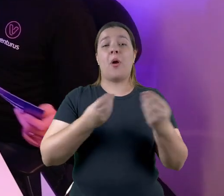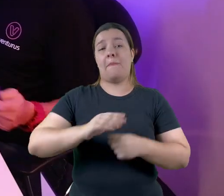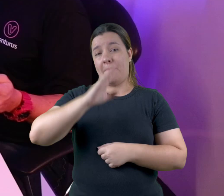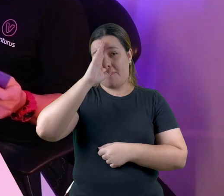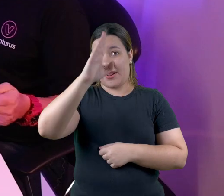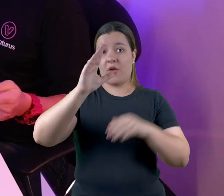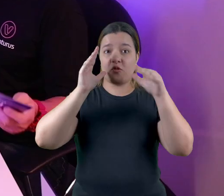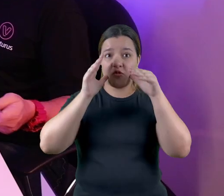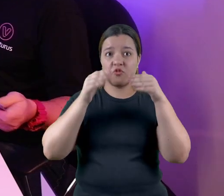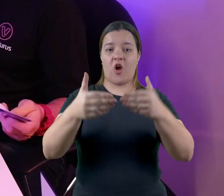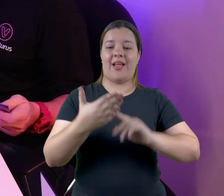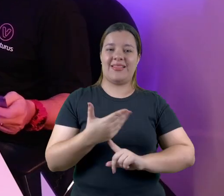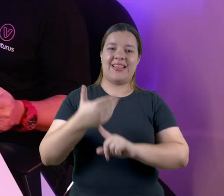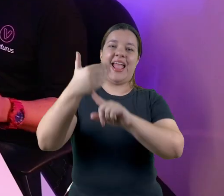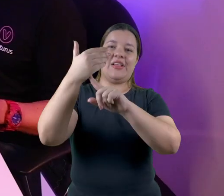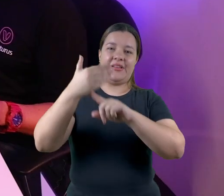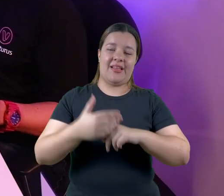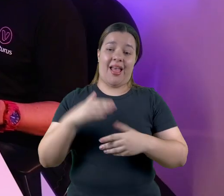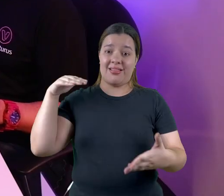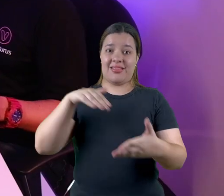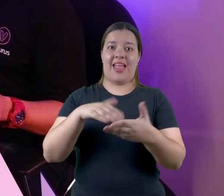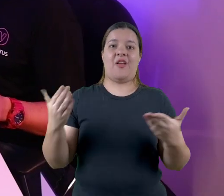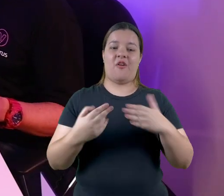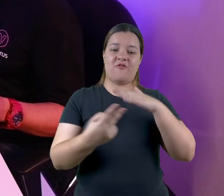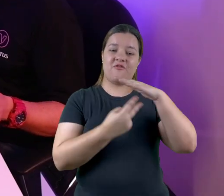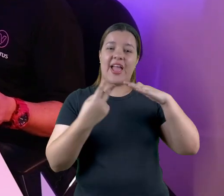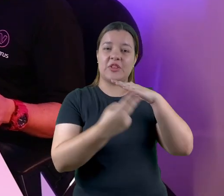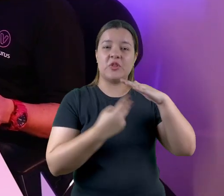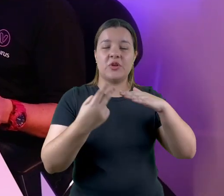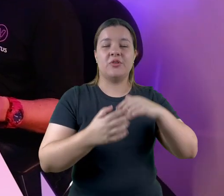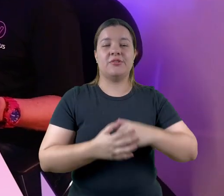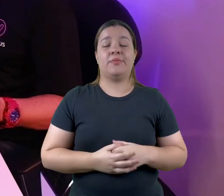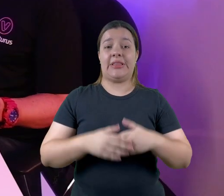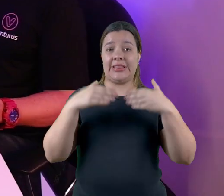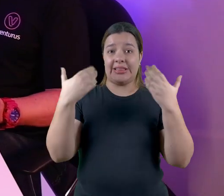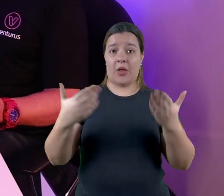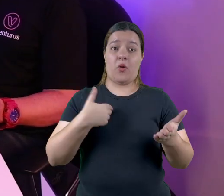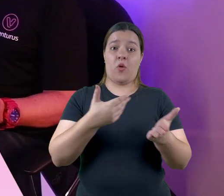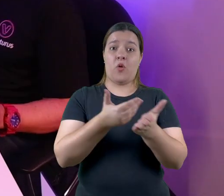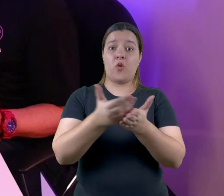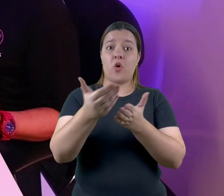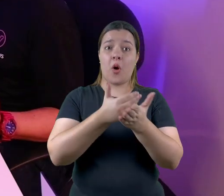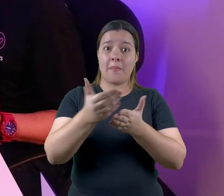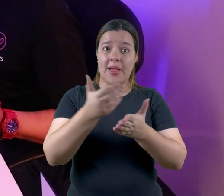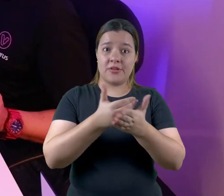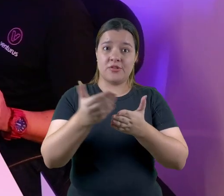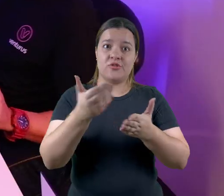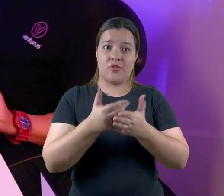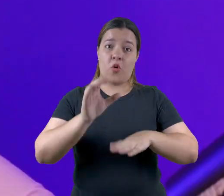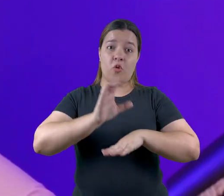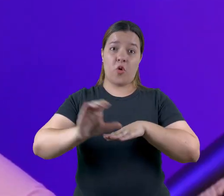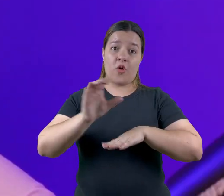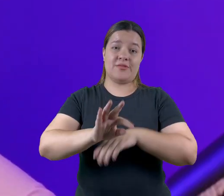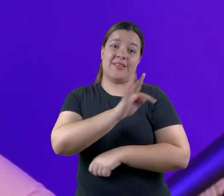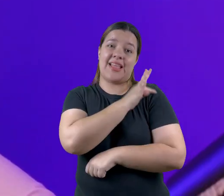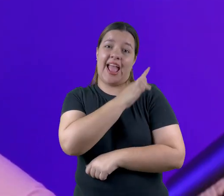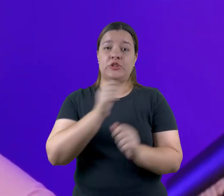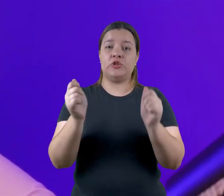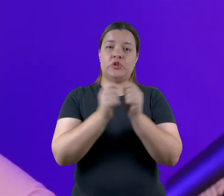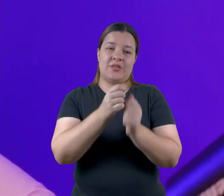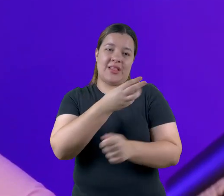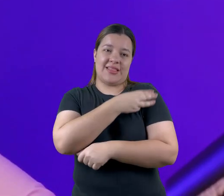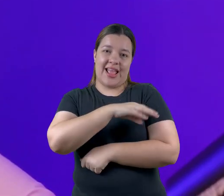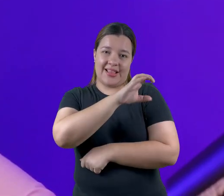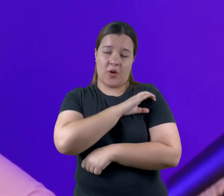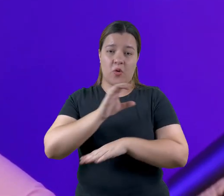né Principalmente focando nessa parte de tecnologia aí até chegar ao venturos até o que você fez aqui então aí eu comecei no nível médio com